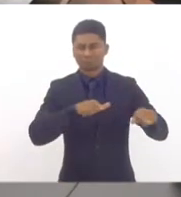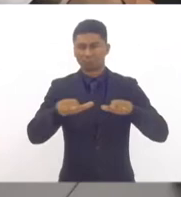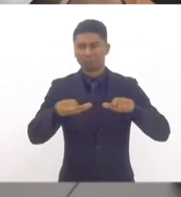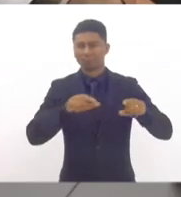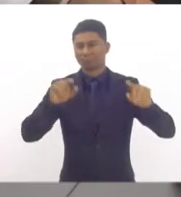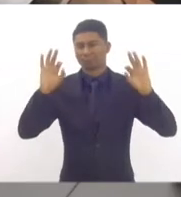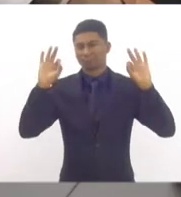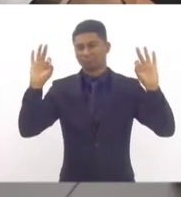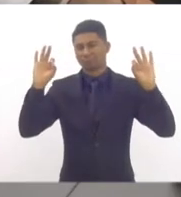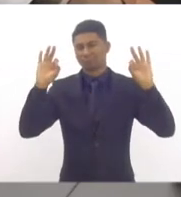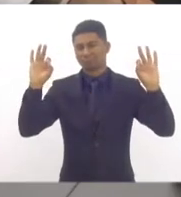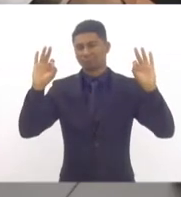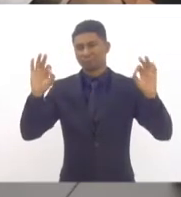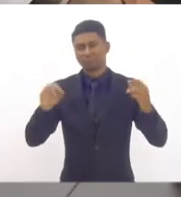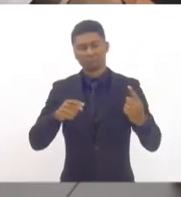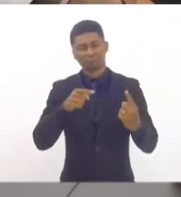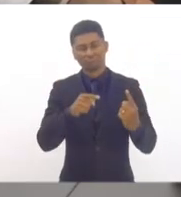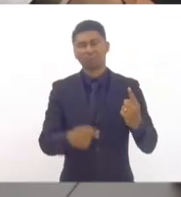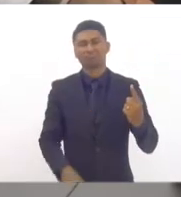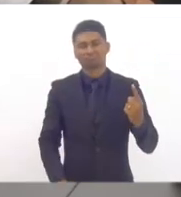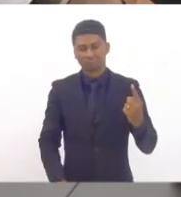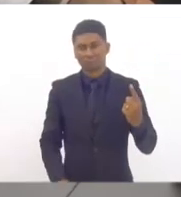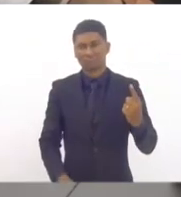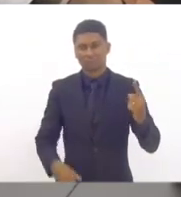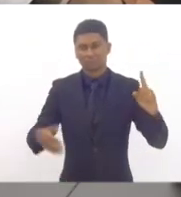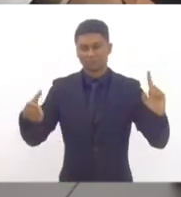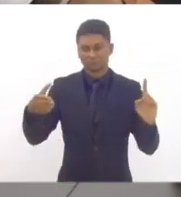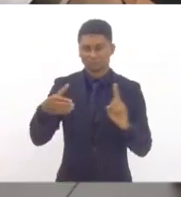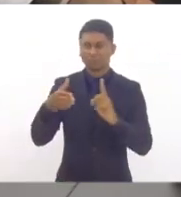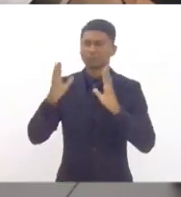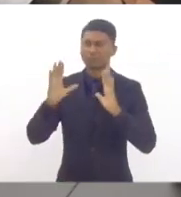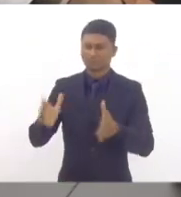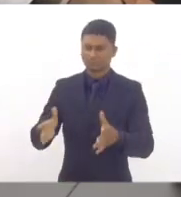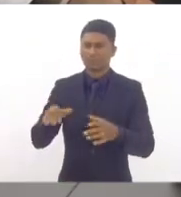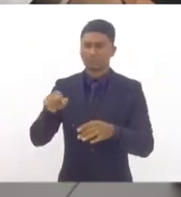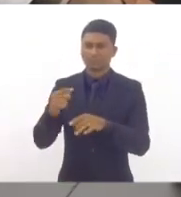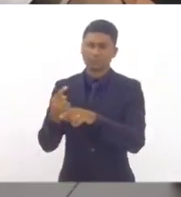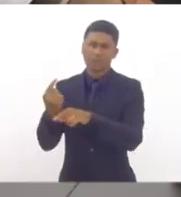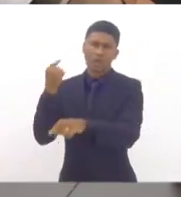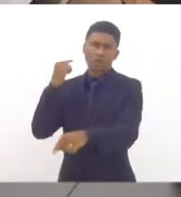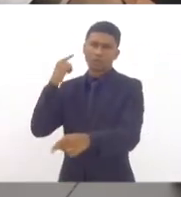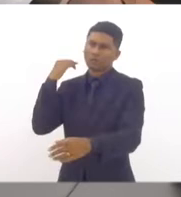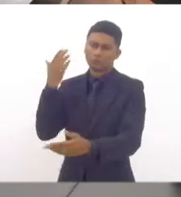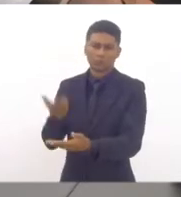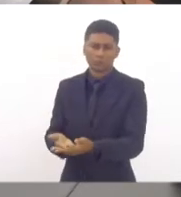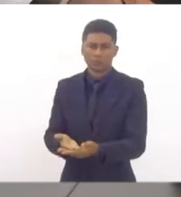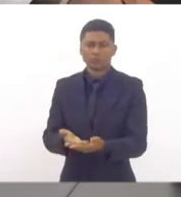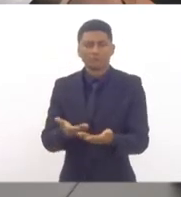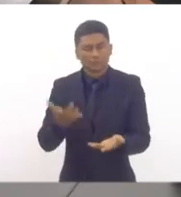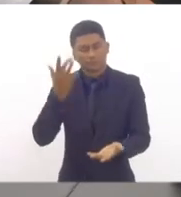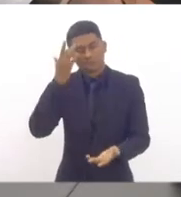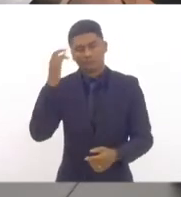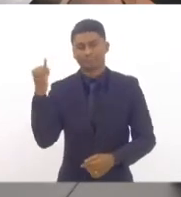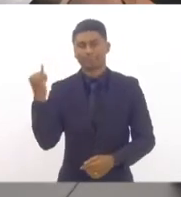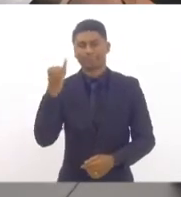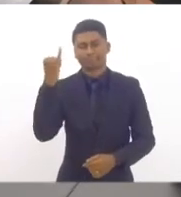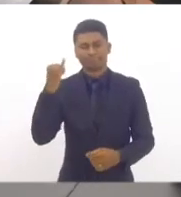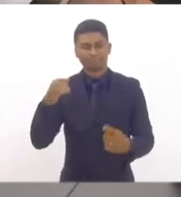né, no mecanismo, e me parece que isso é fundamental que